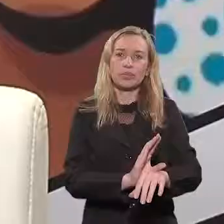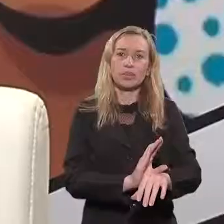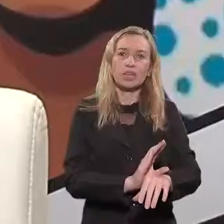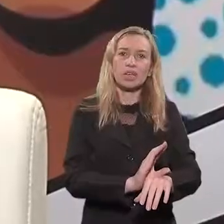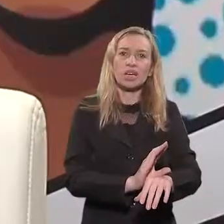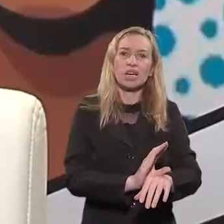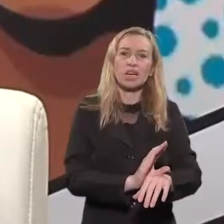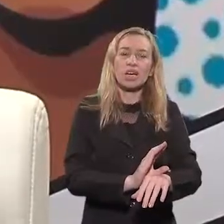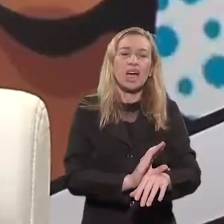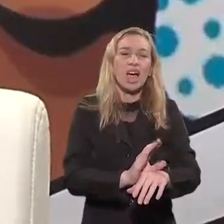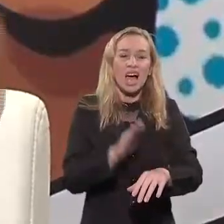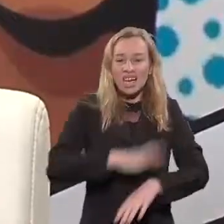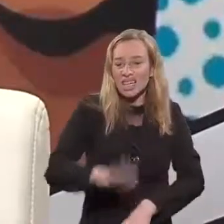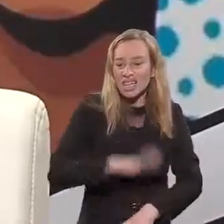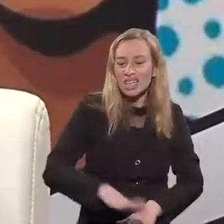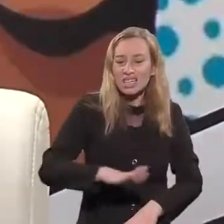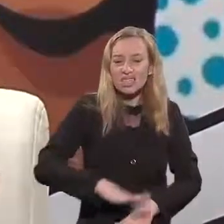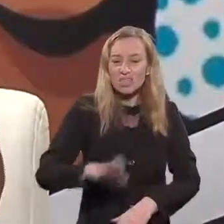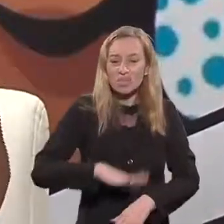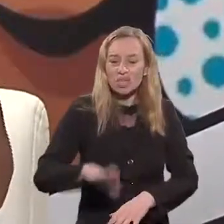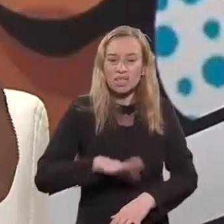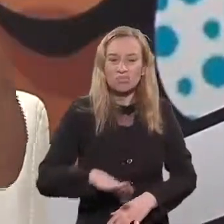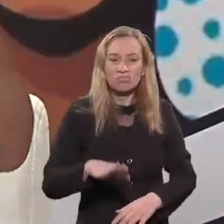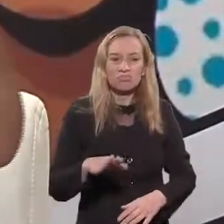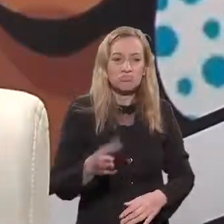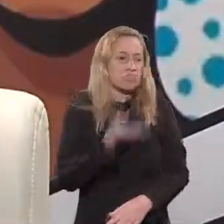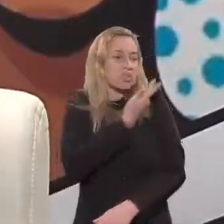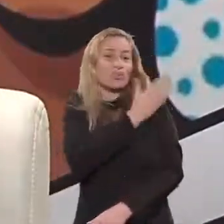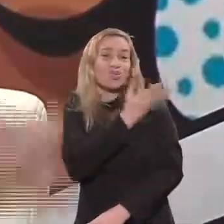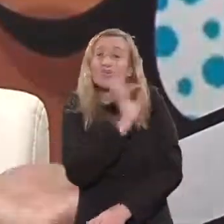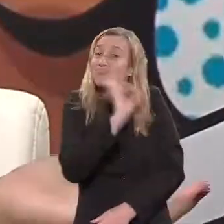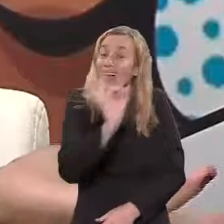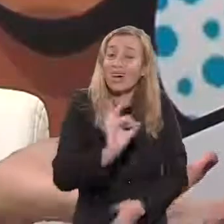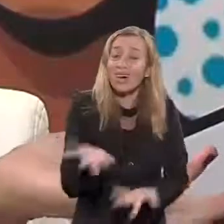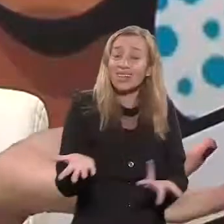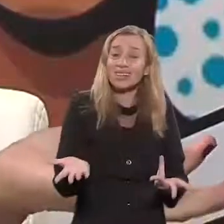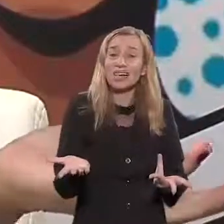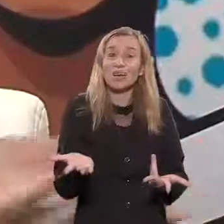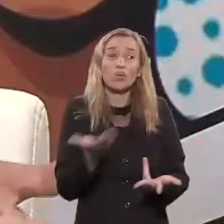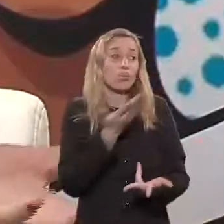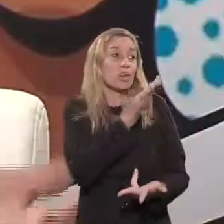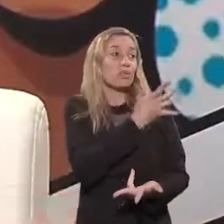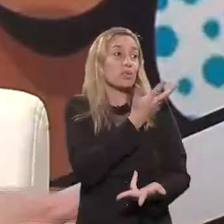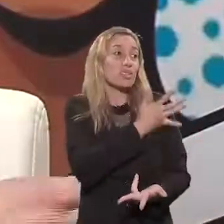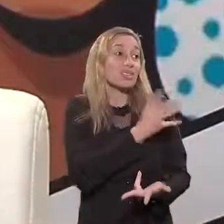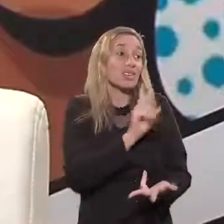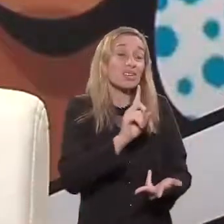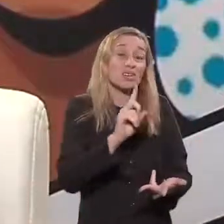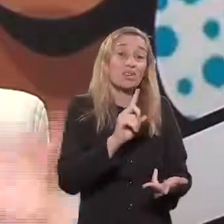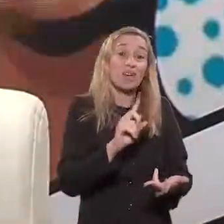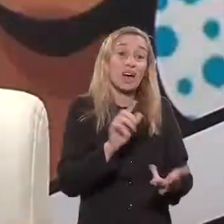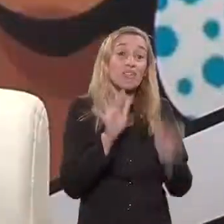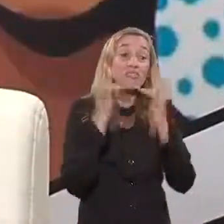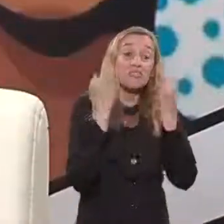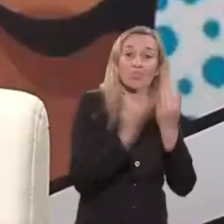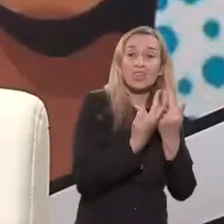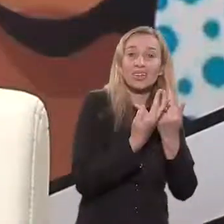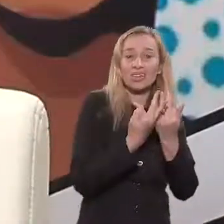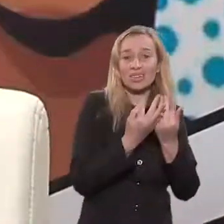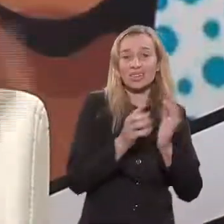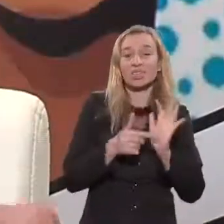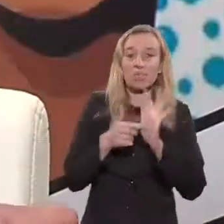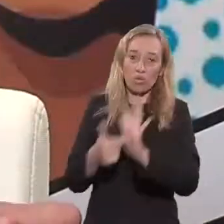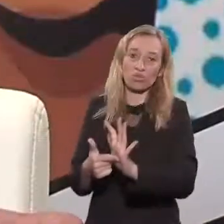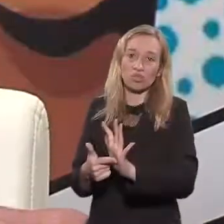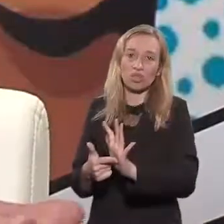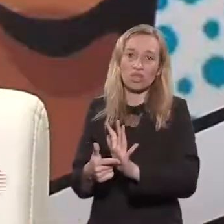da empatia. Porque a criança pequena ela não tem preconceito para nada. Né? O preconceito vem pelo adulto,